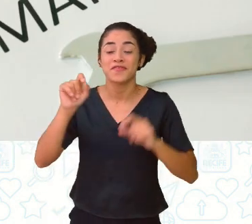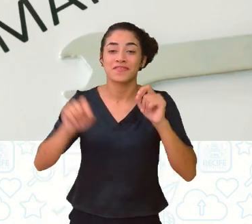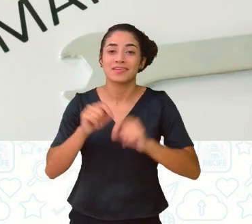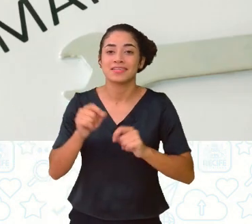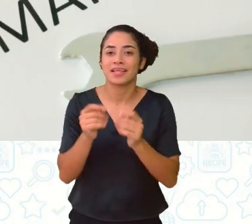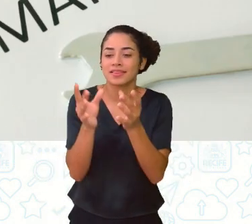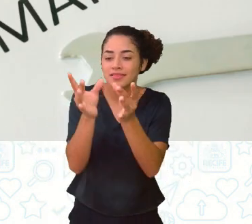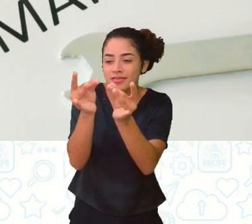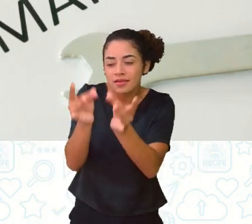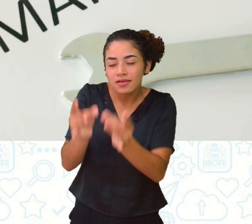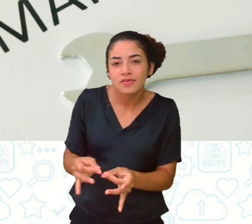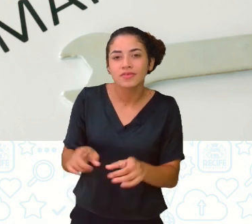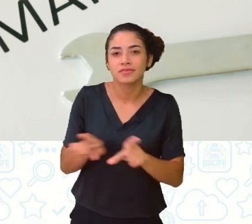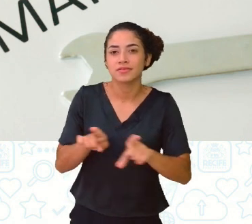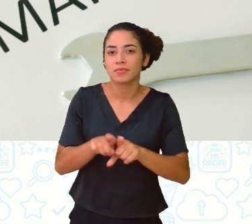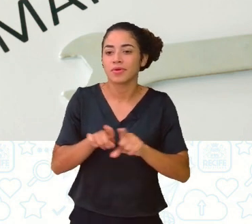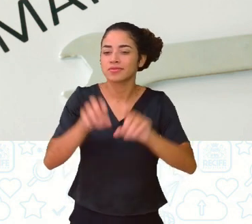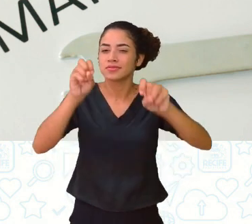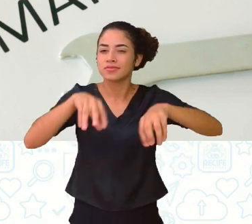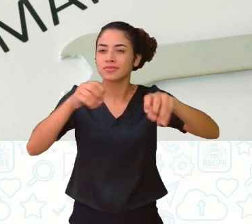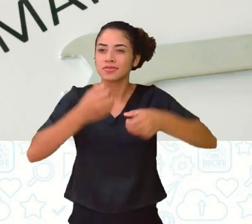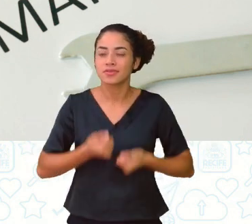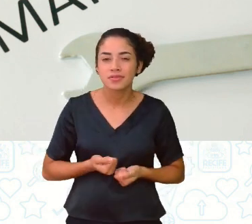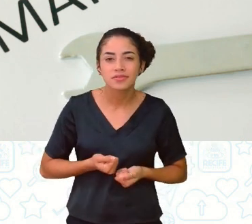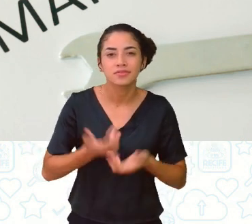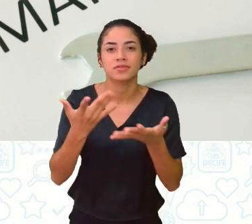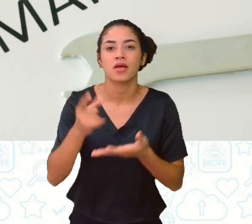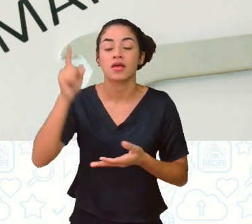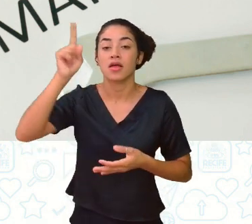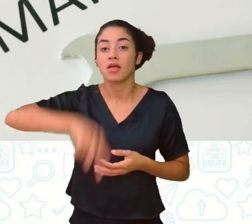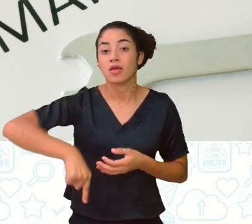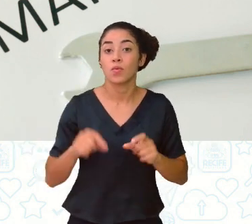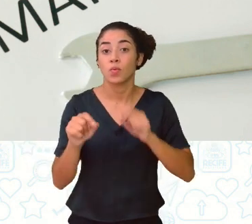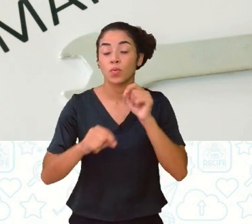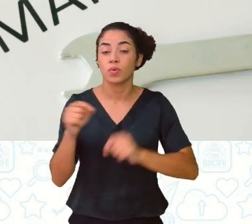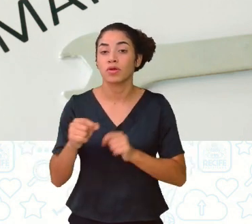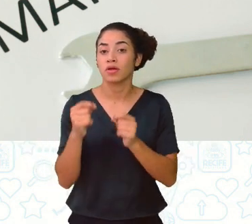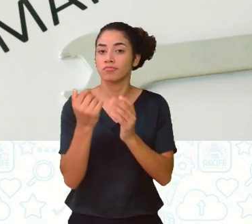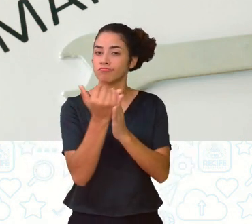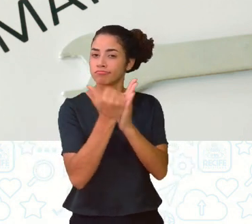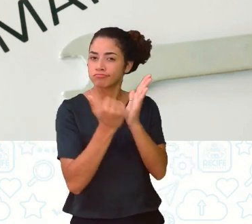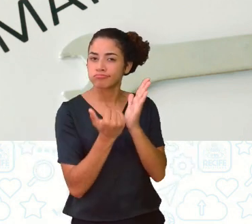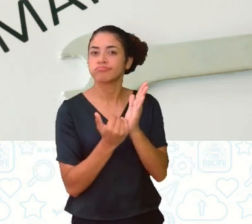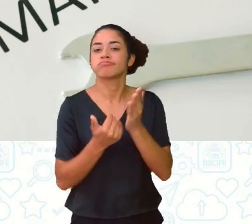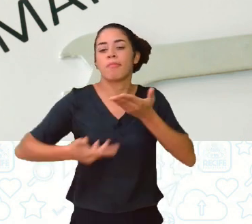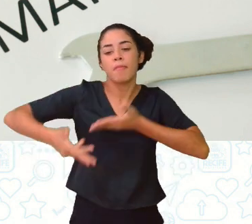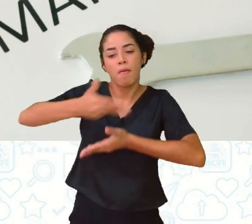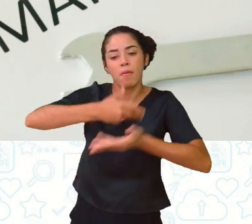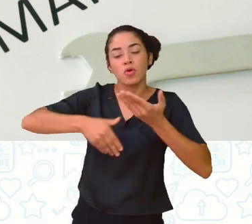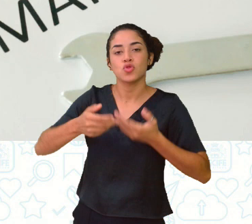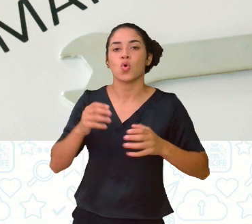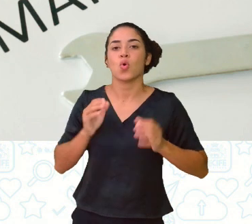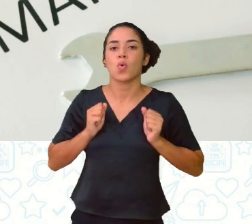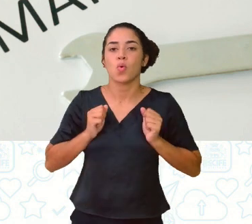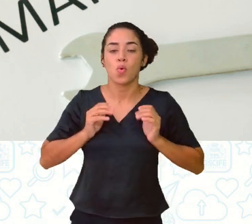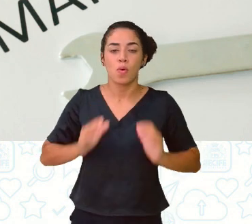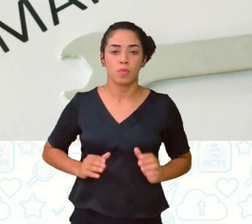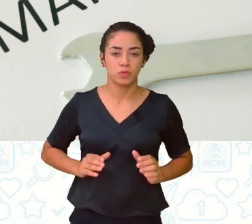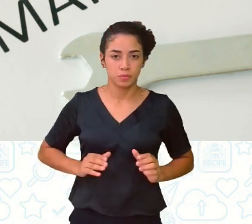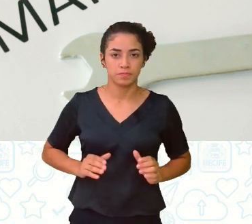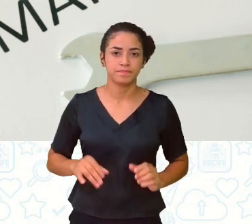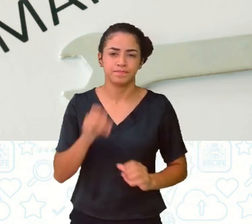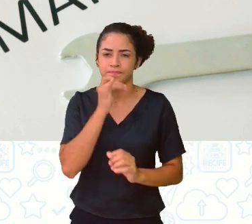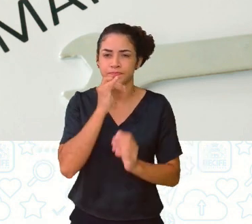descrever e instruir ações, que é justamente essa regulação mútua de comportamentos. Por